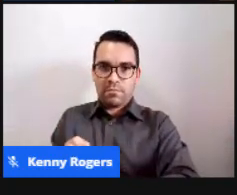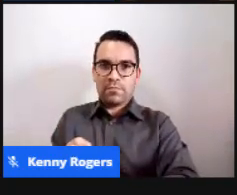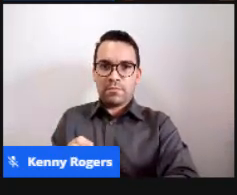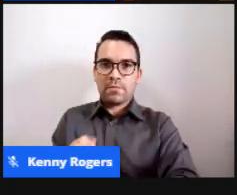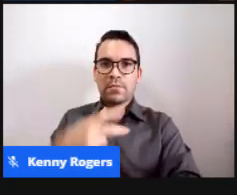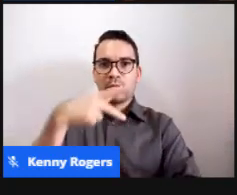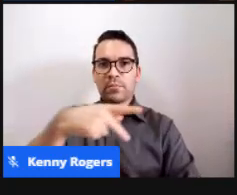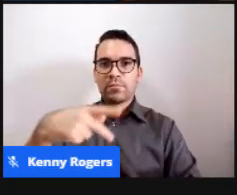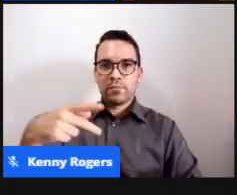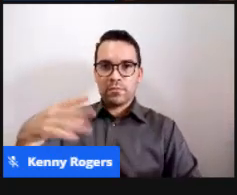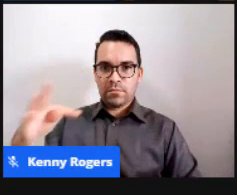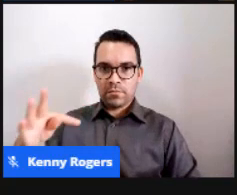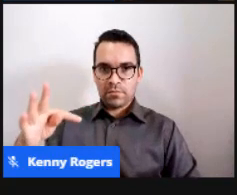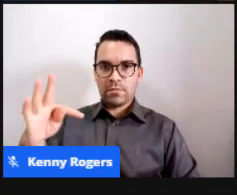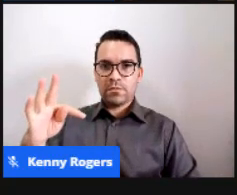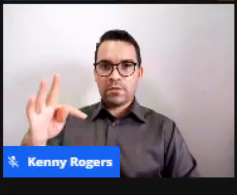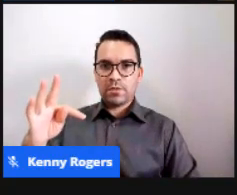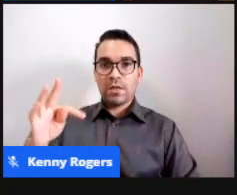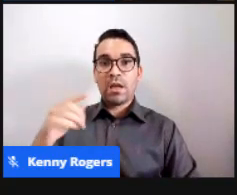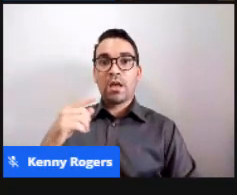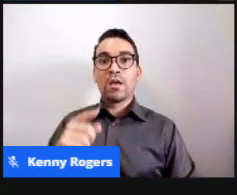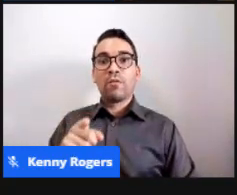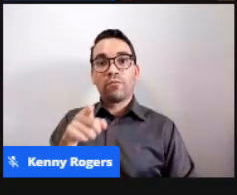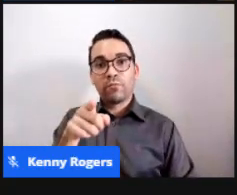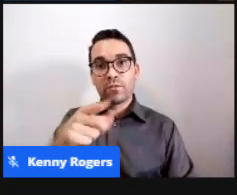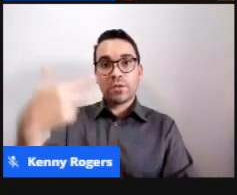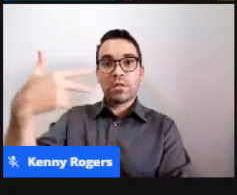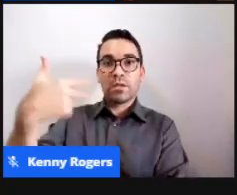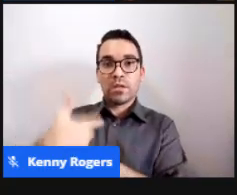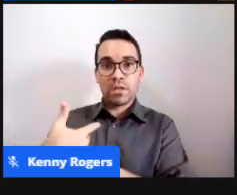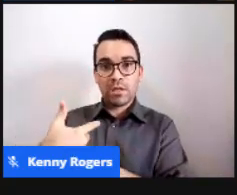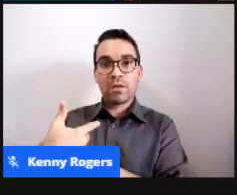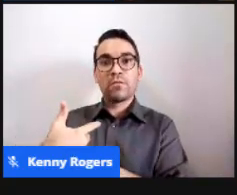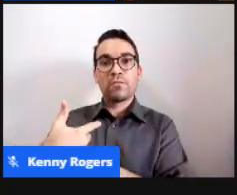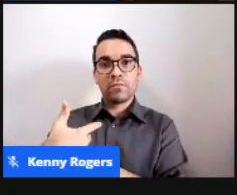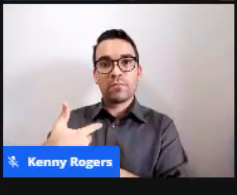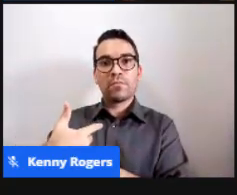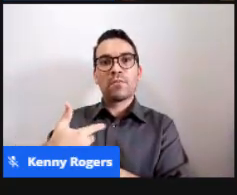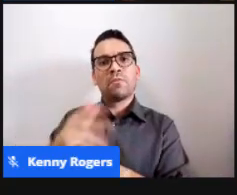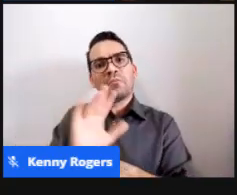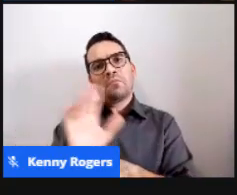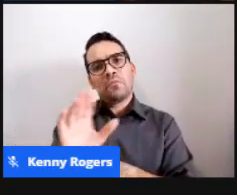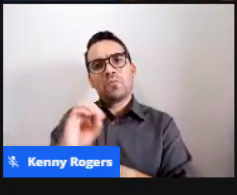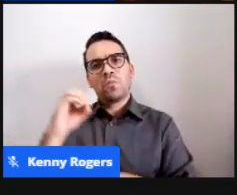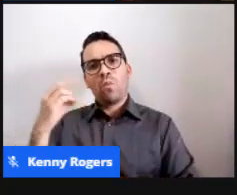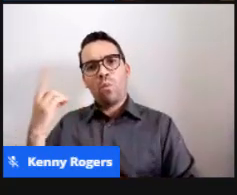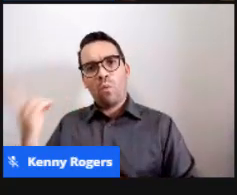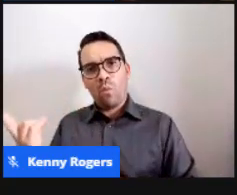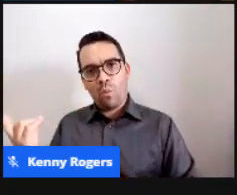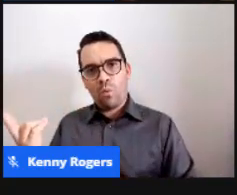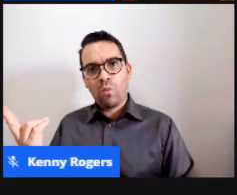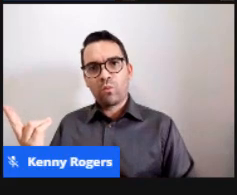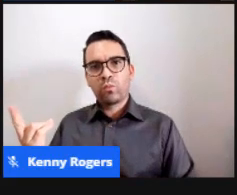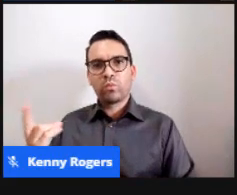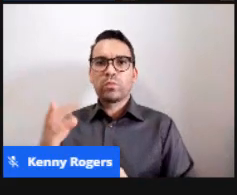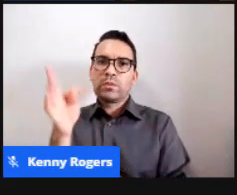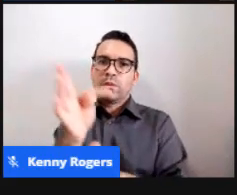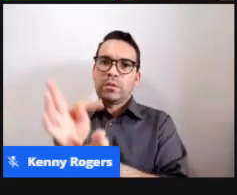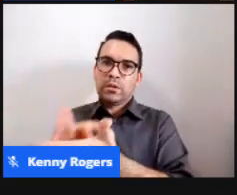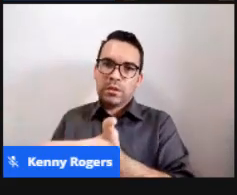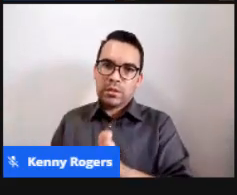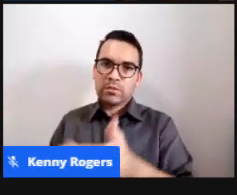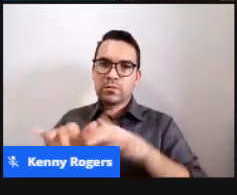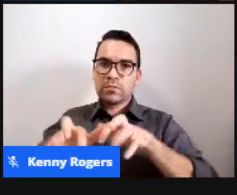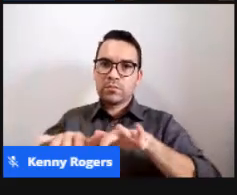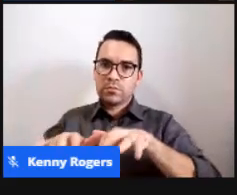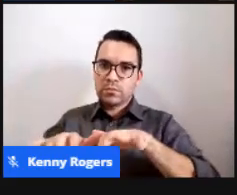PowerPoint, põe lá para gravar, você grava a explicação em cada slide, né? é uma forma de você mandar e se aproximar para o aluno.